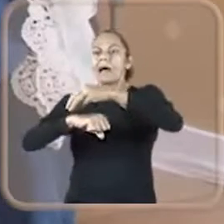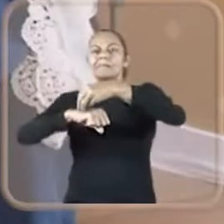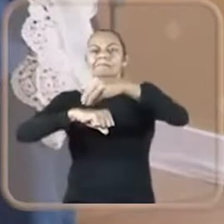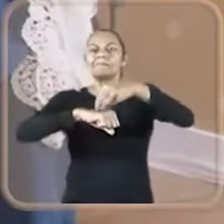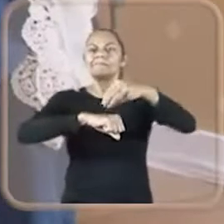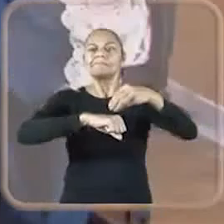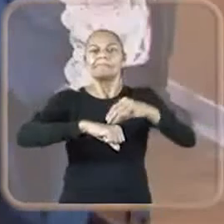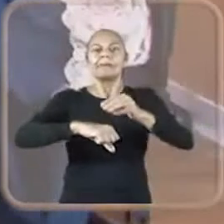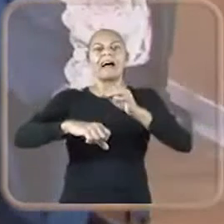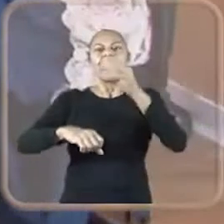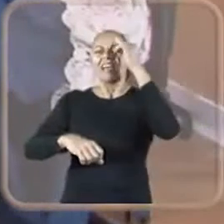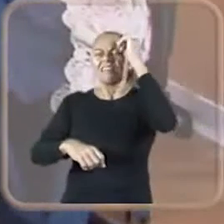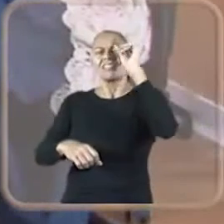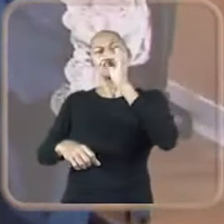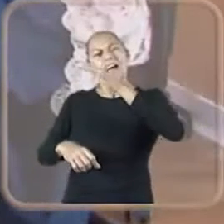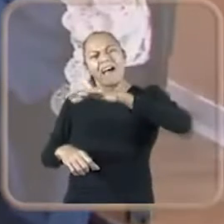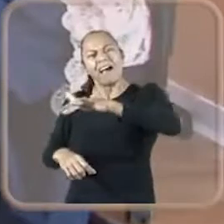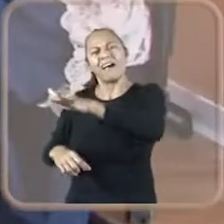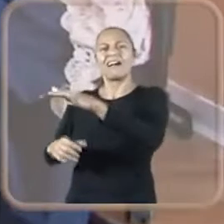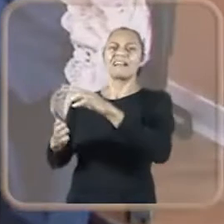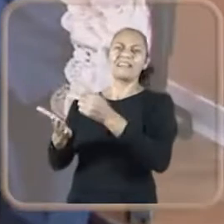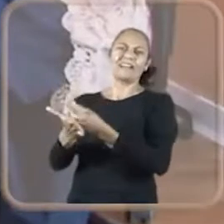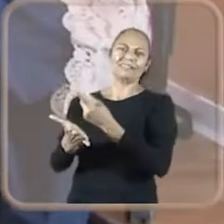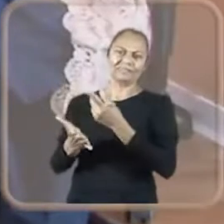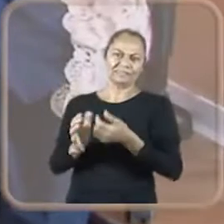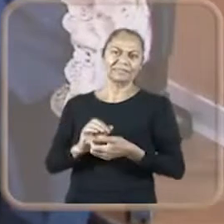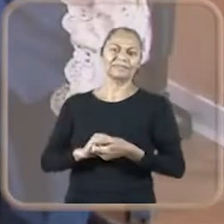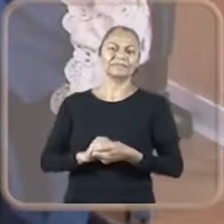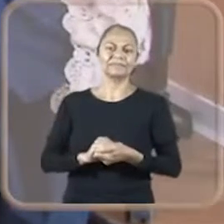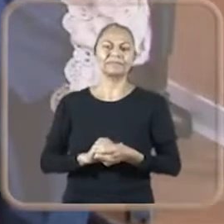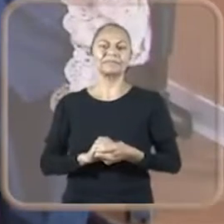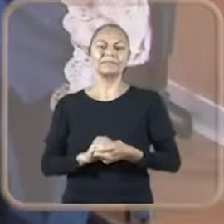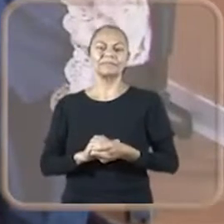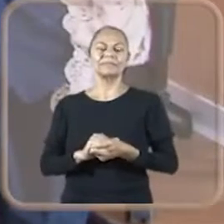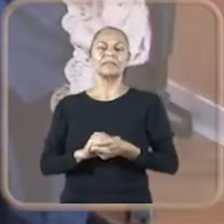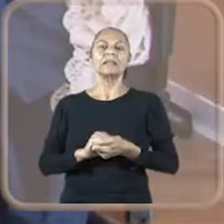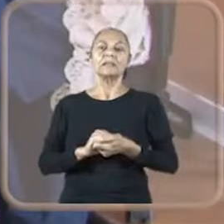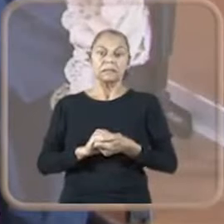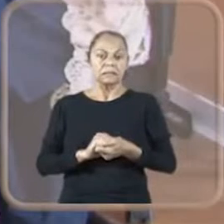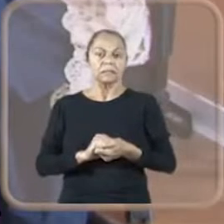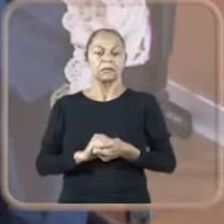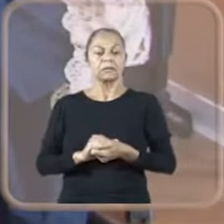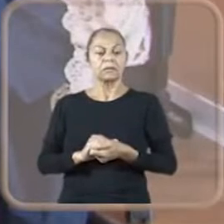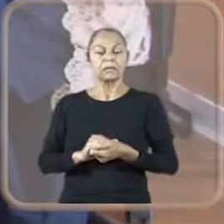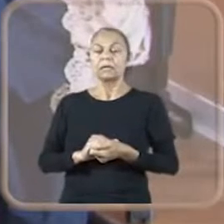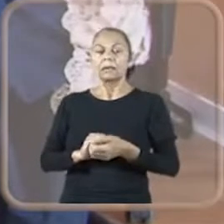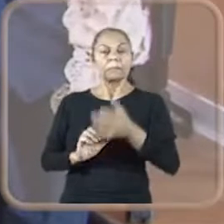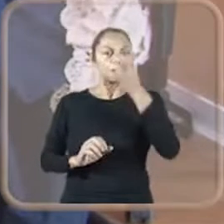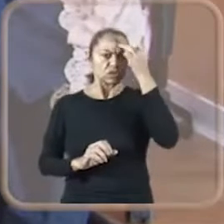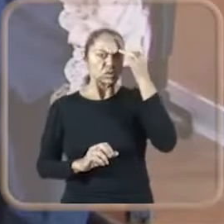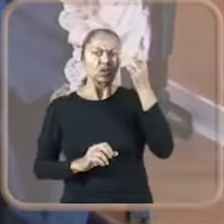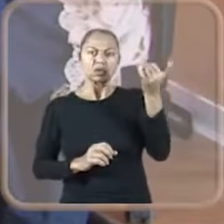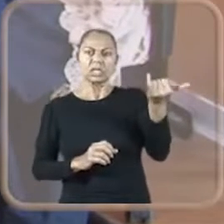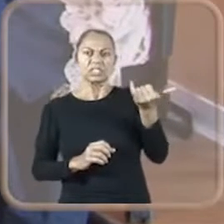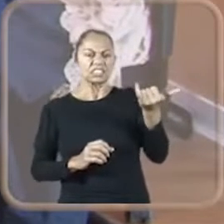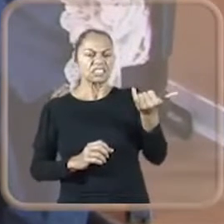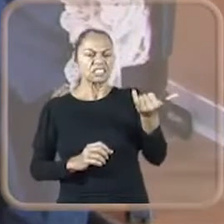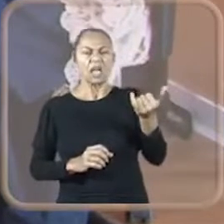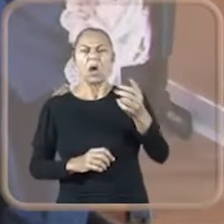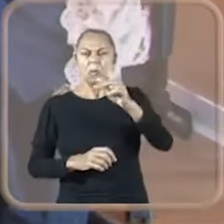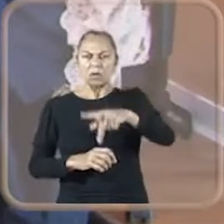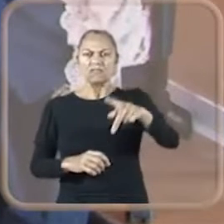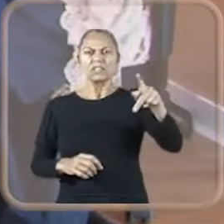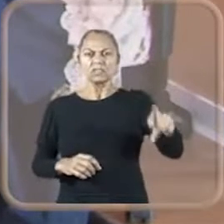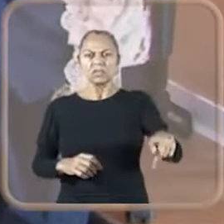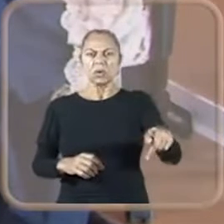recordo, conversei com o JR à época, que os professores me questionaram, sim, a senhora quer ensinar uma coisa para a gente ter mais trabalho?